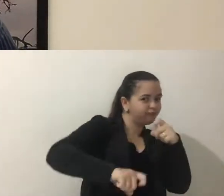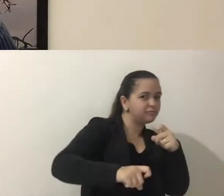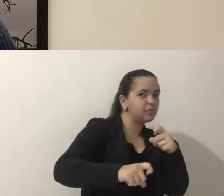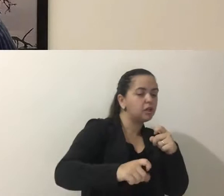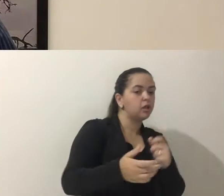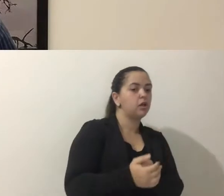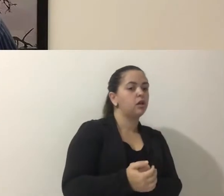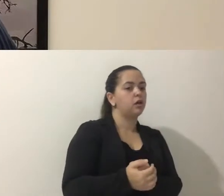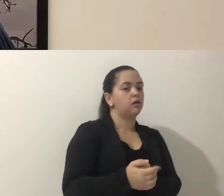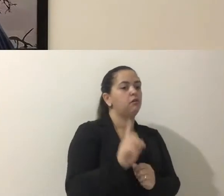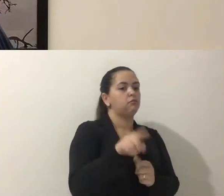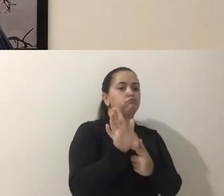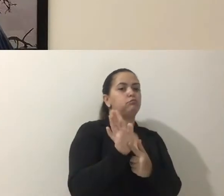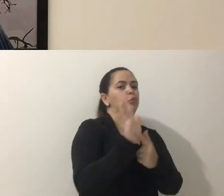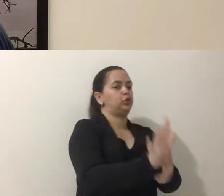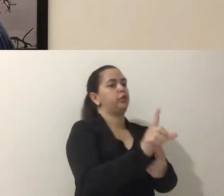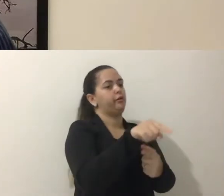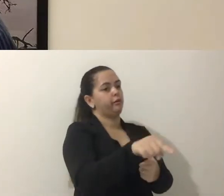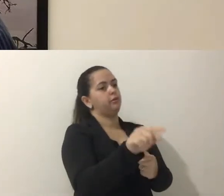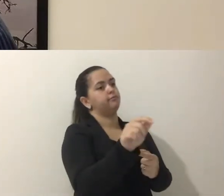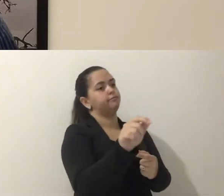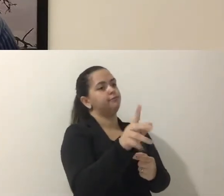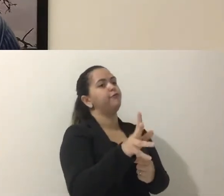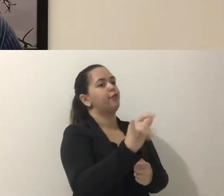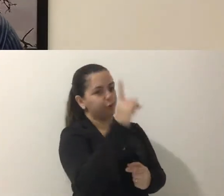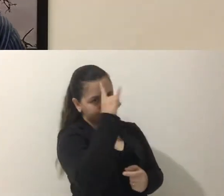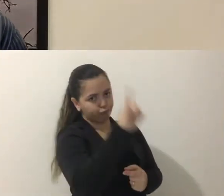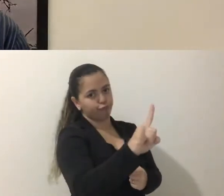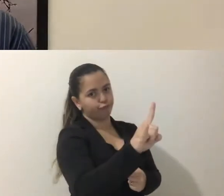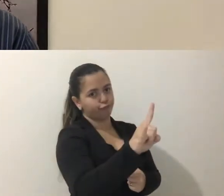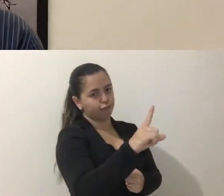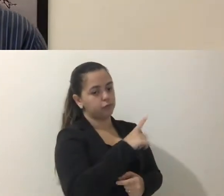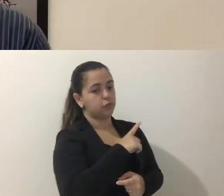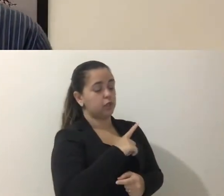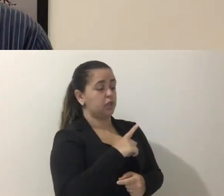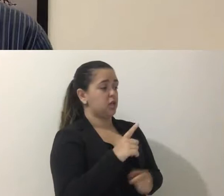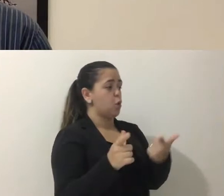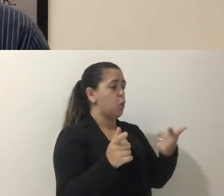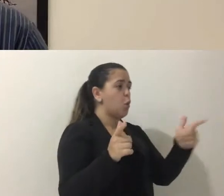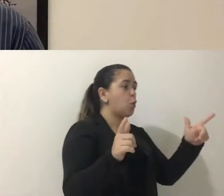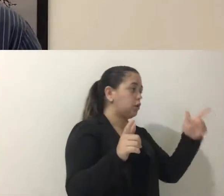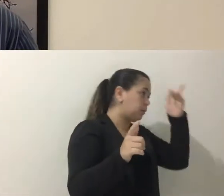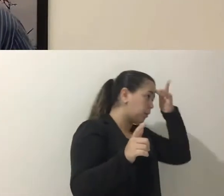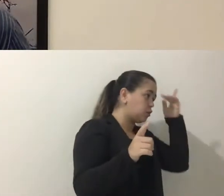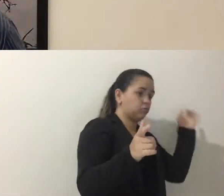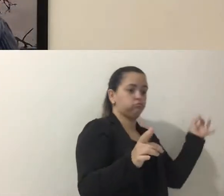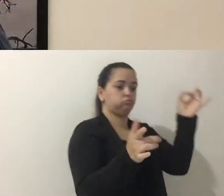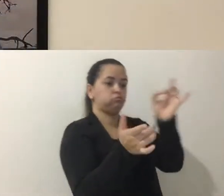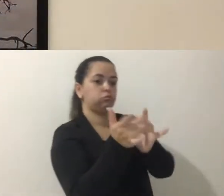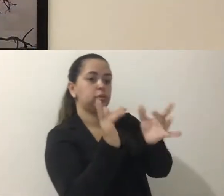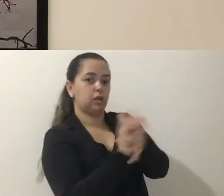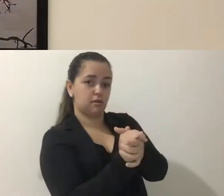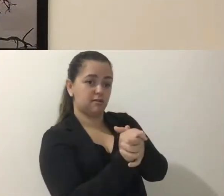ilícitas, a expõe a se tornar adúltera. E aquele que casar com a repudiada